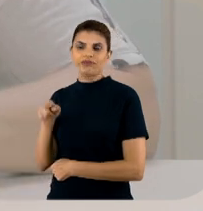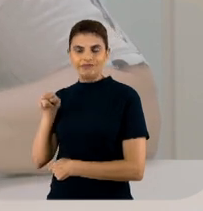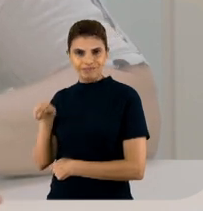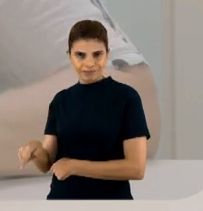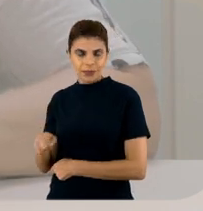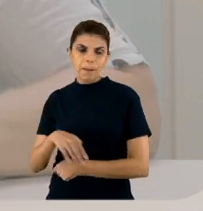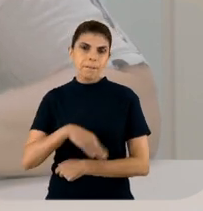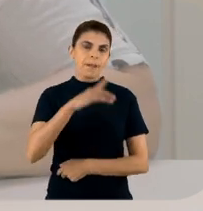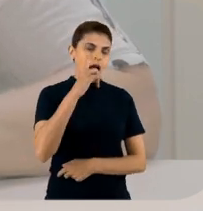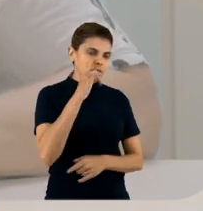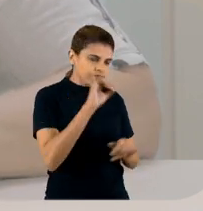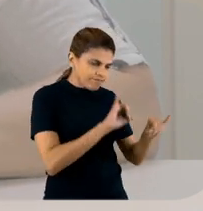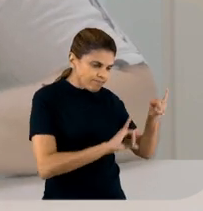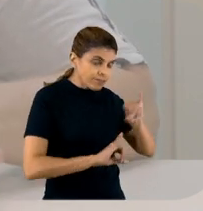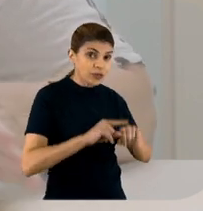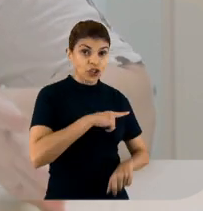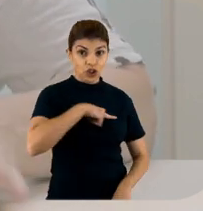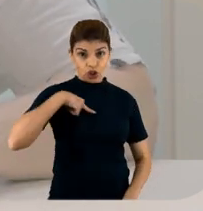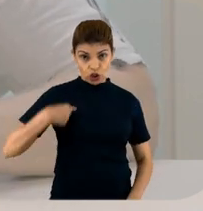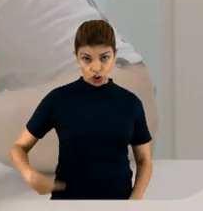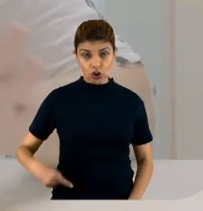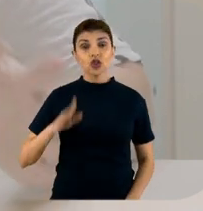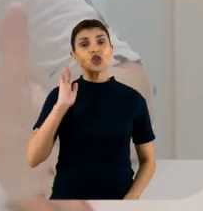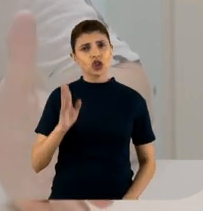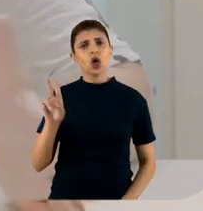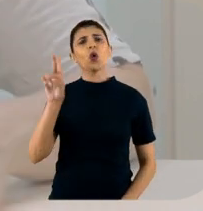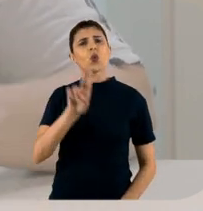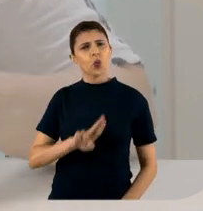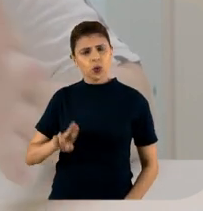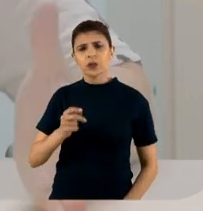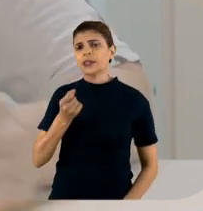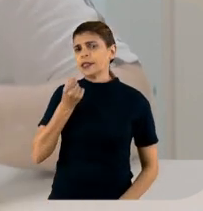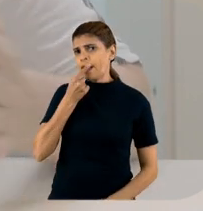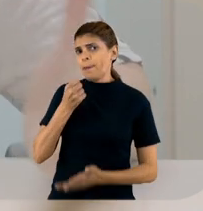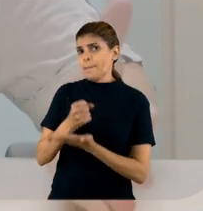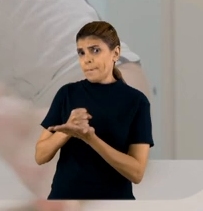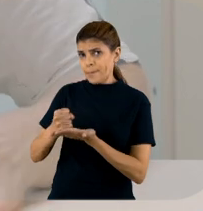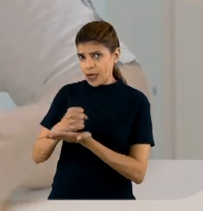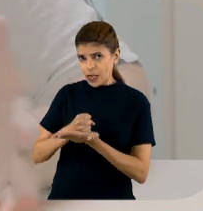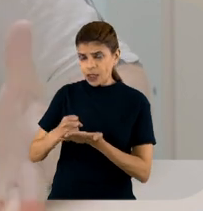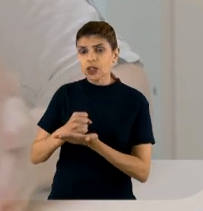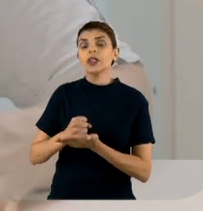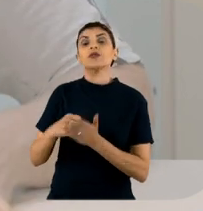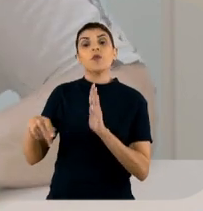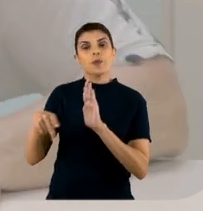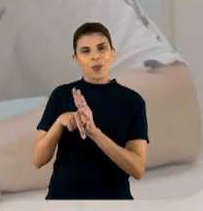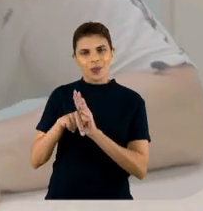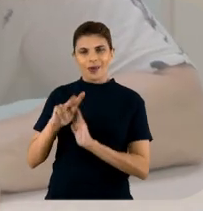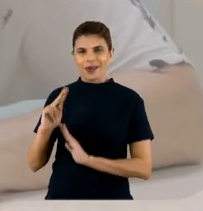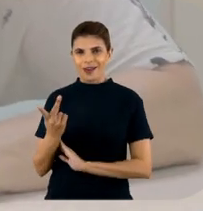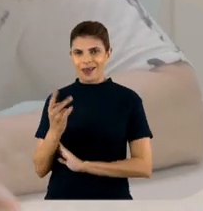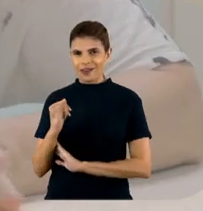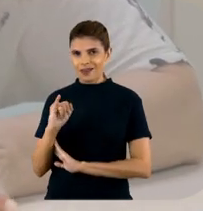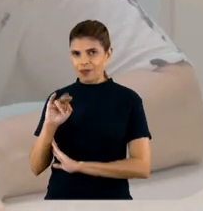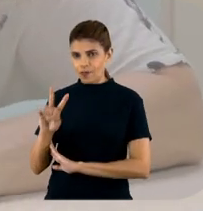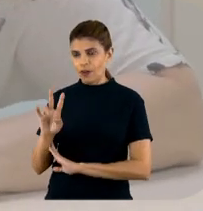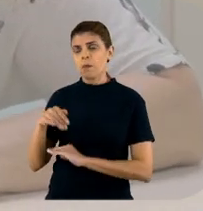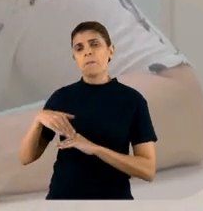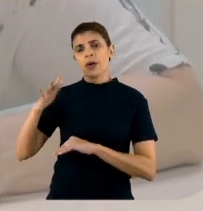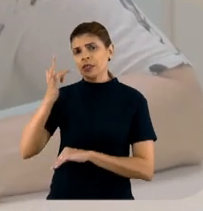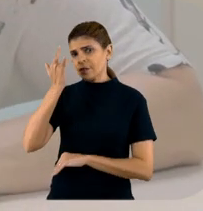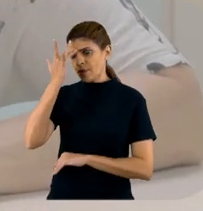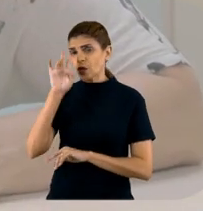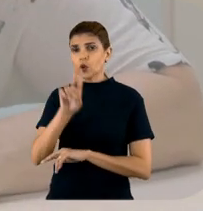tem eh na China foi usado já bastante uma medicação que a gente tem antiga para HIV que ela é até mais